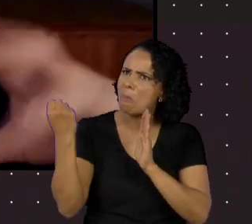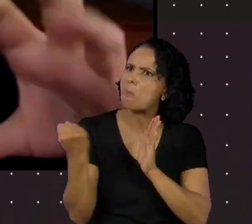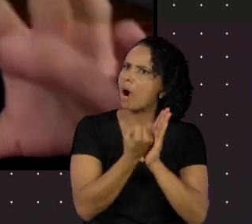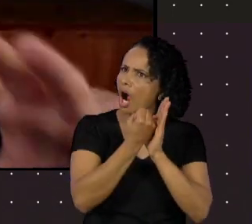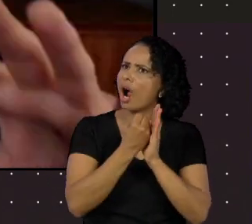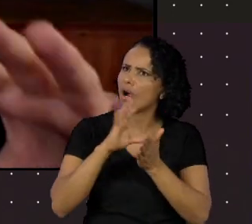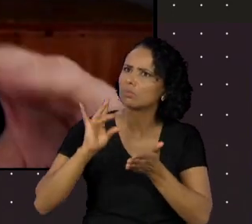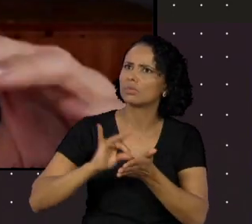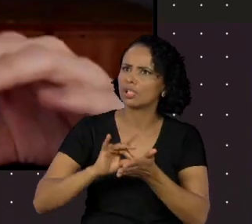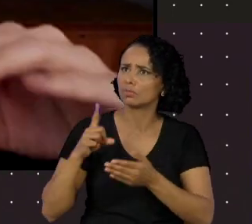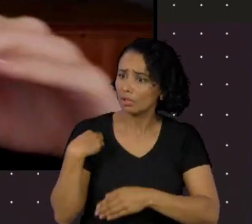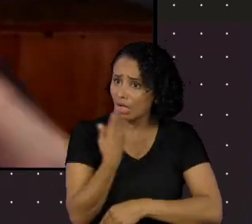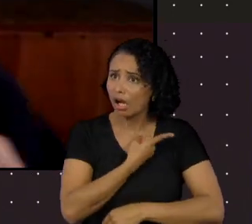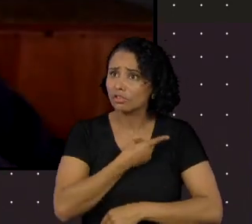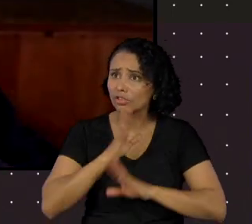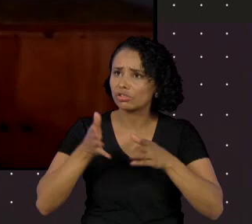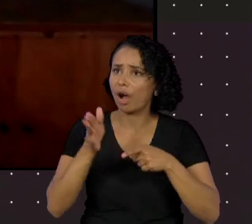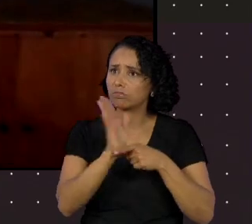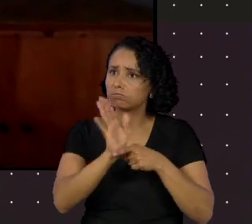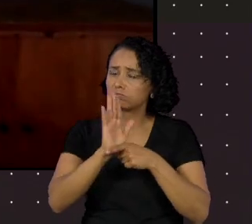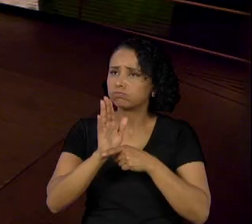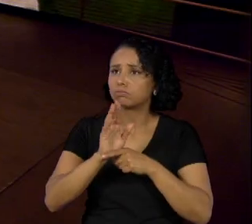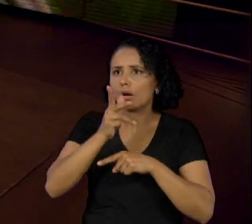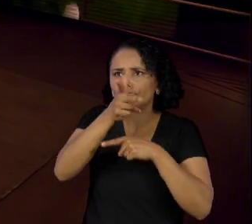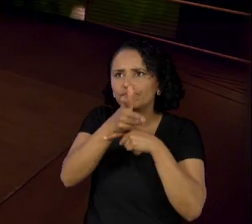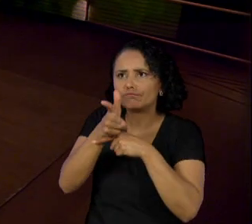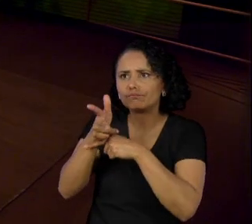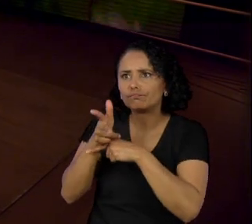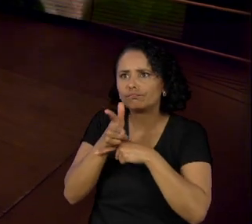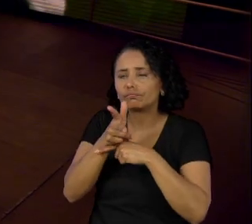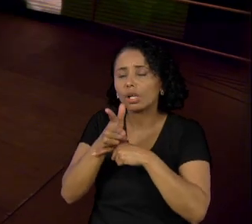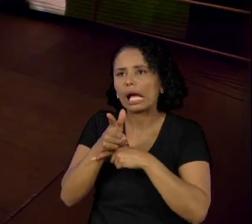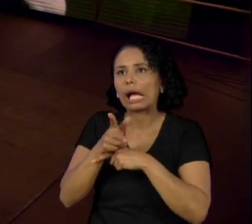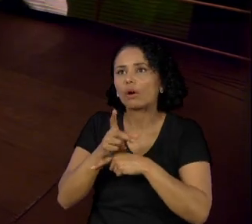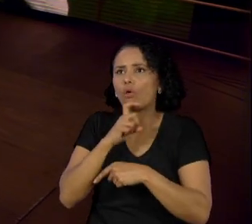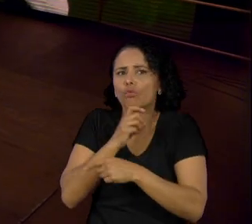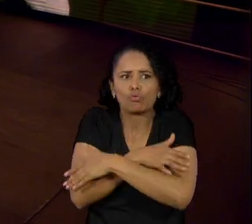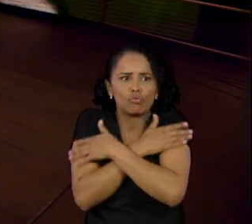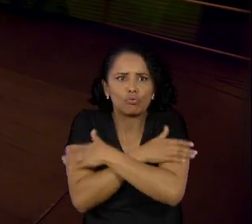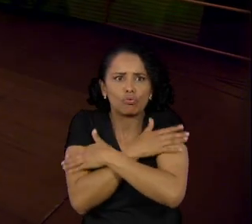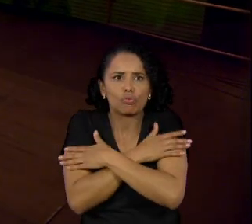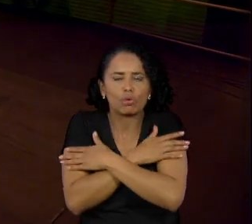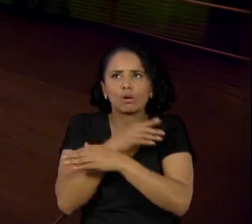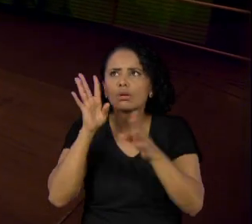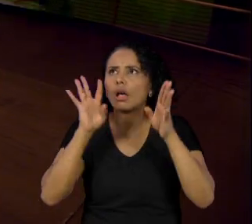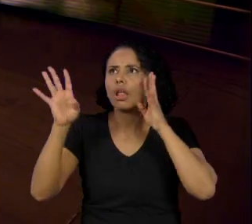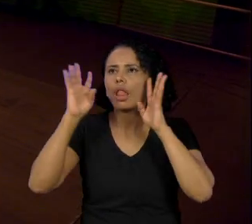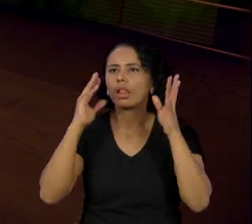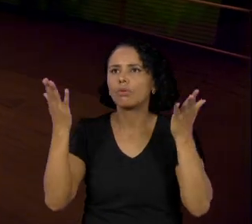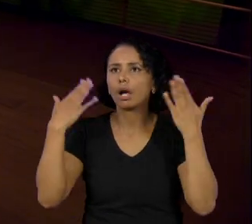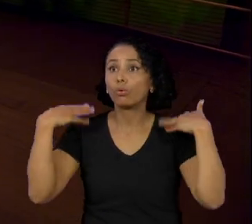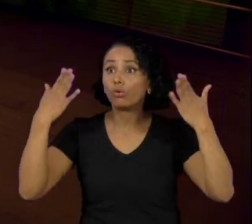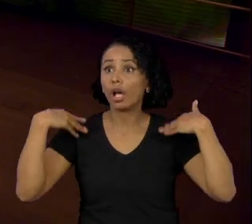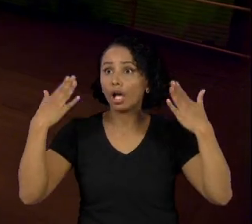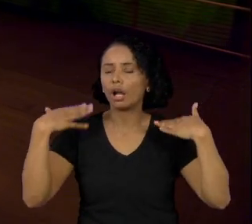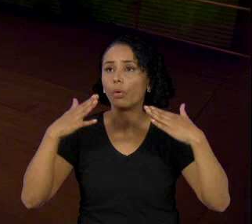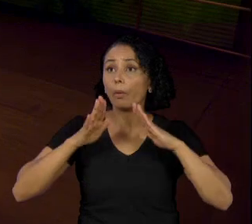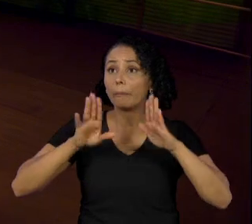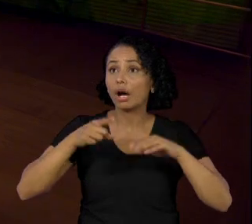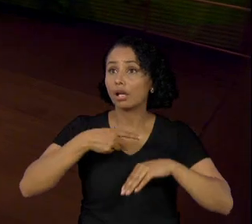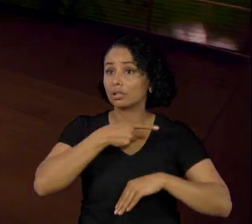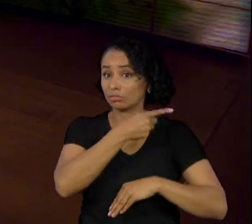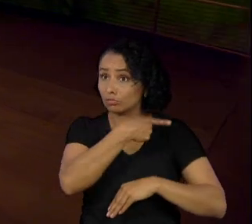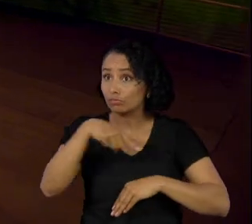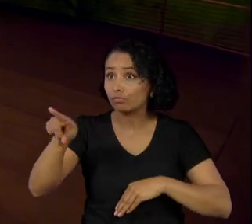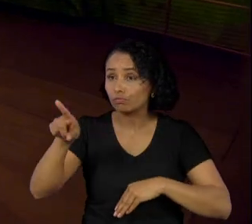A gente filmava o filme ele é passado no inverno com flashbacks do verão. Então a gente foi para Nova York no